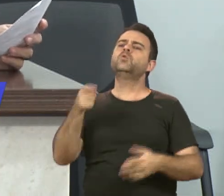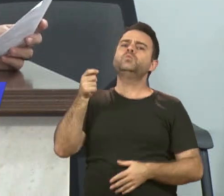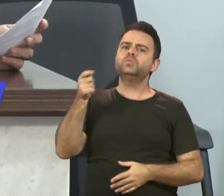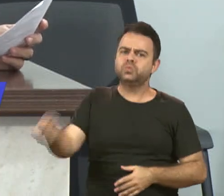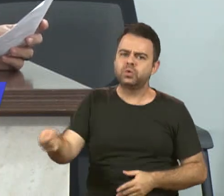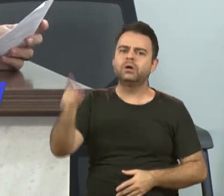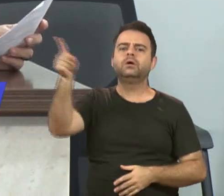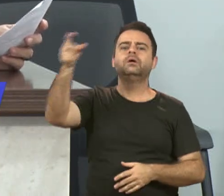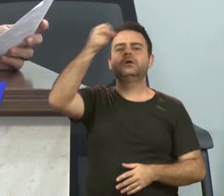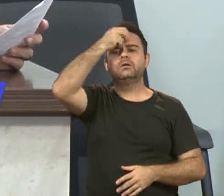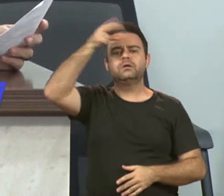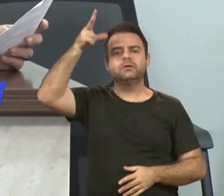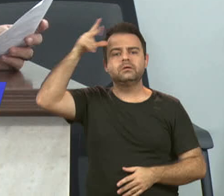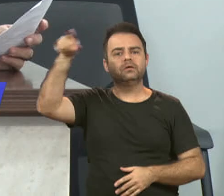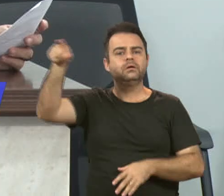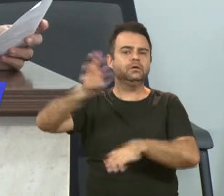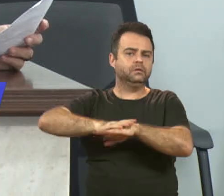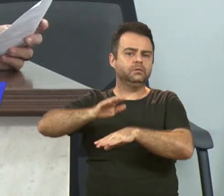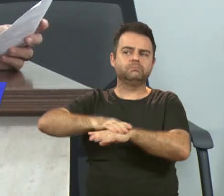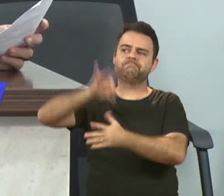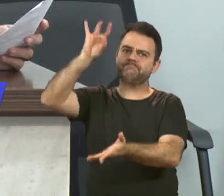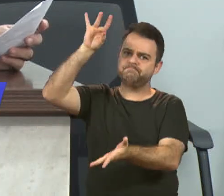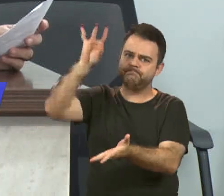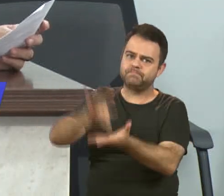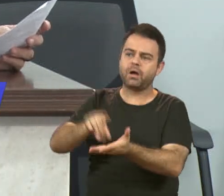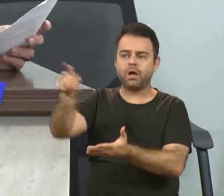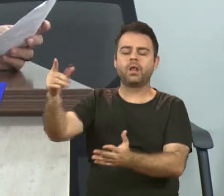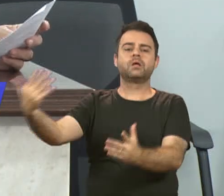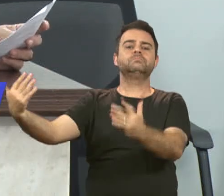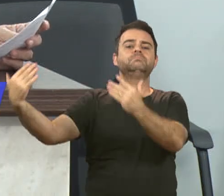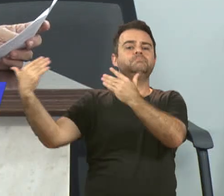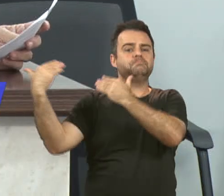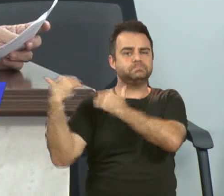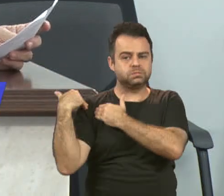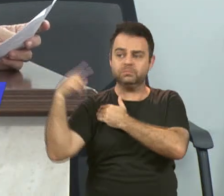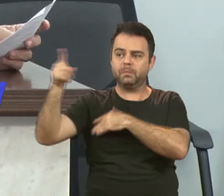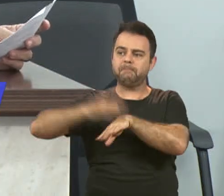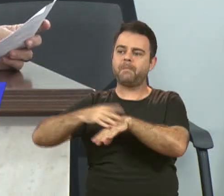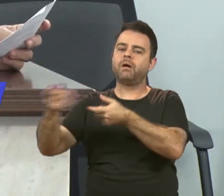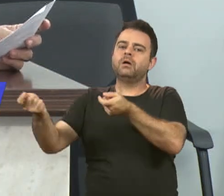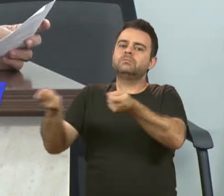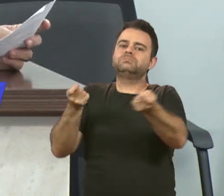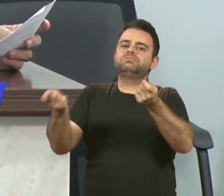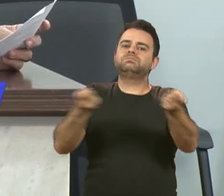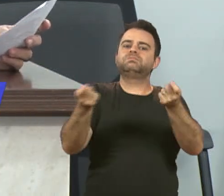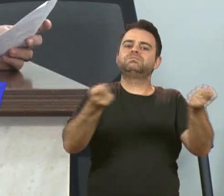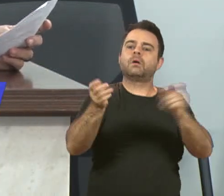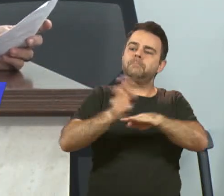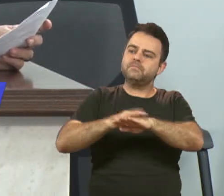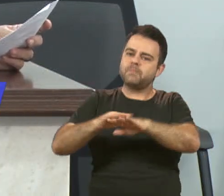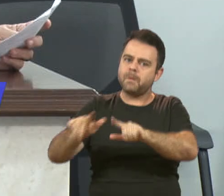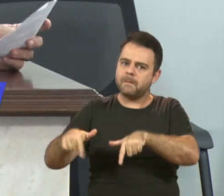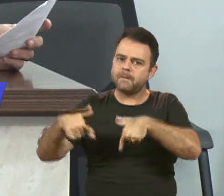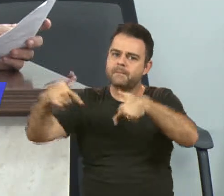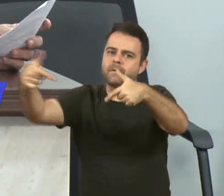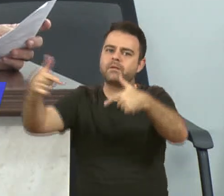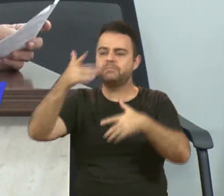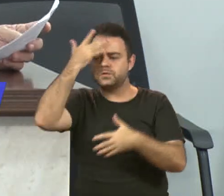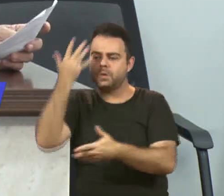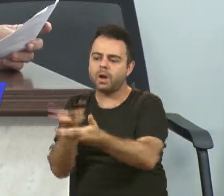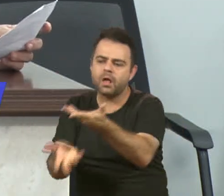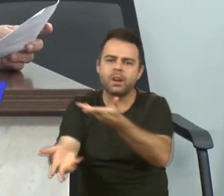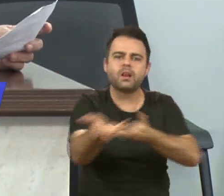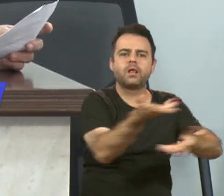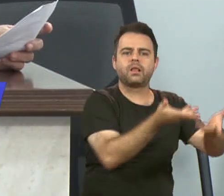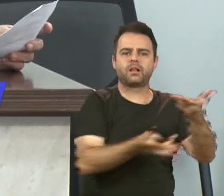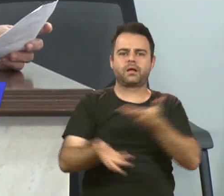assuma de forma intransigente seu papel de liderança na articulação de ações integradas com a sociedade civil.